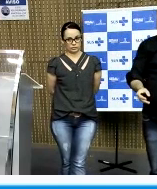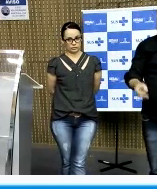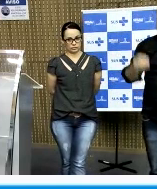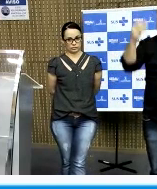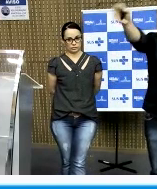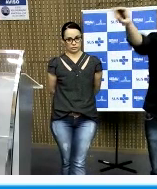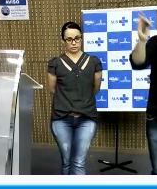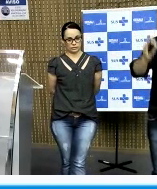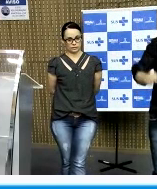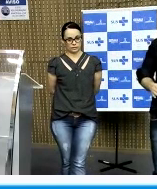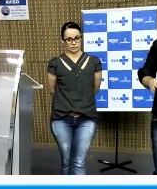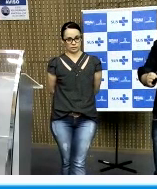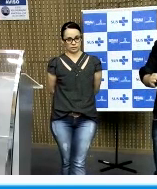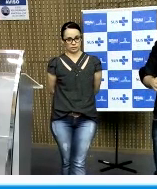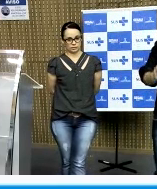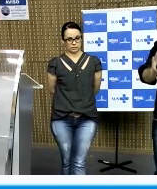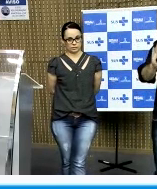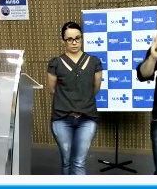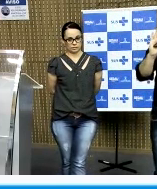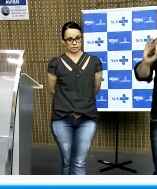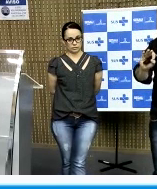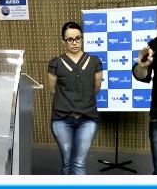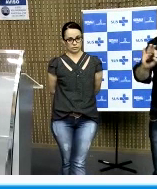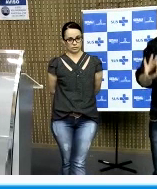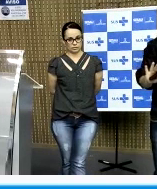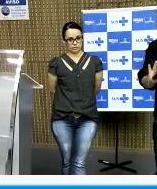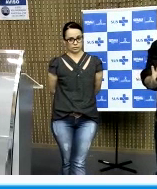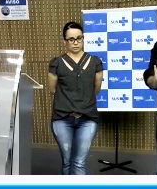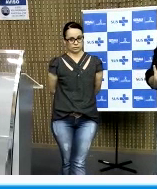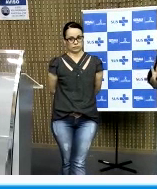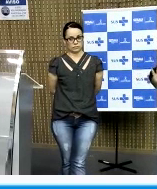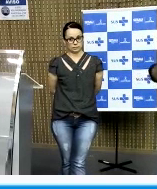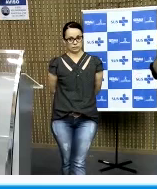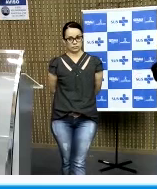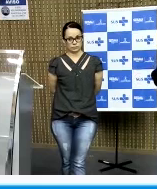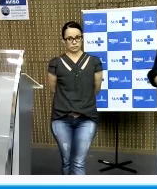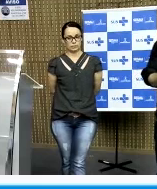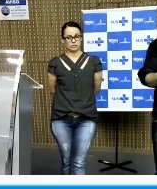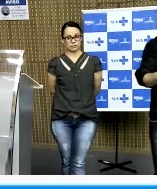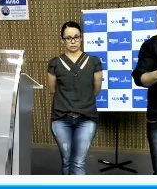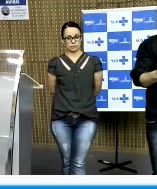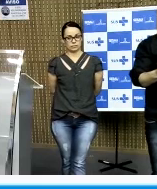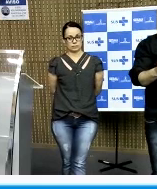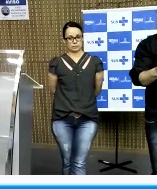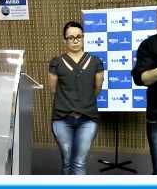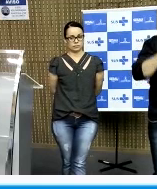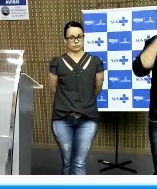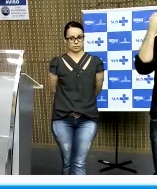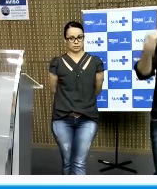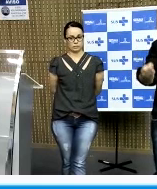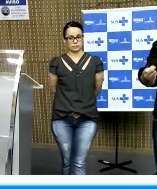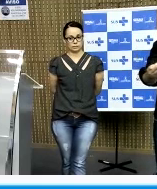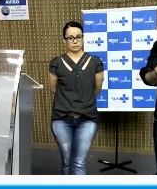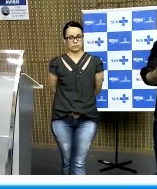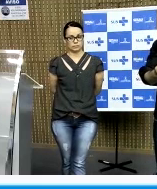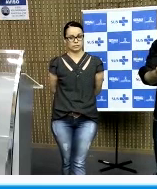em relação aos pacientes de hanseníase, tá? Como o nosso número está zerado, até uma fala da